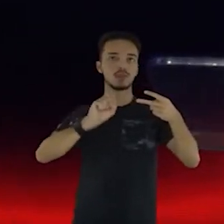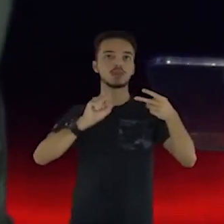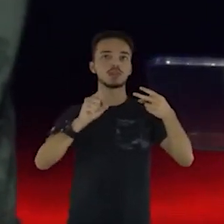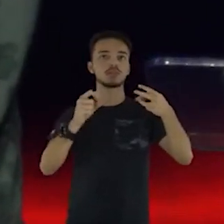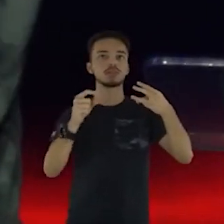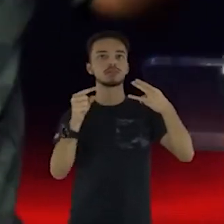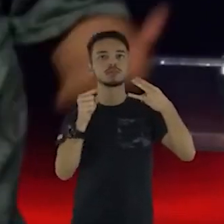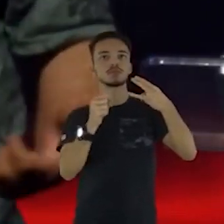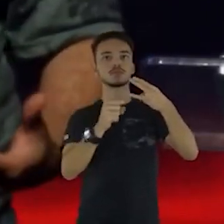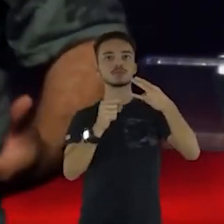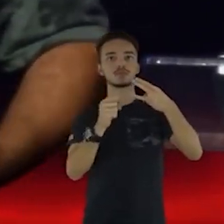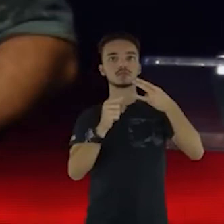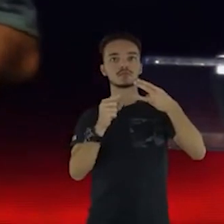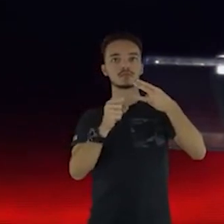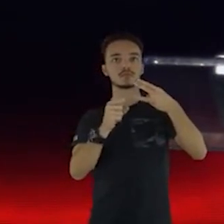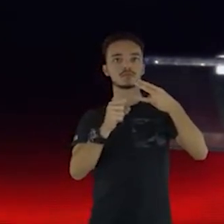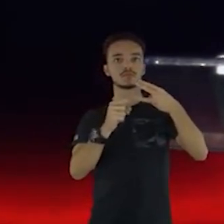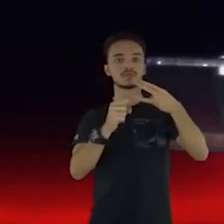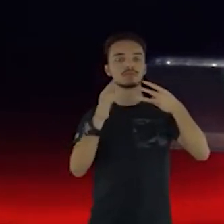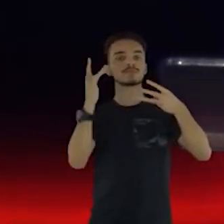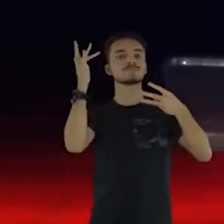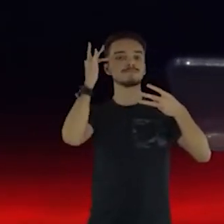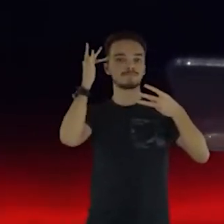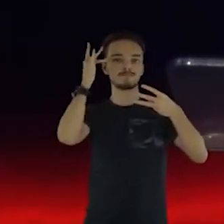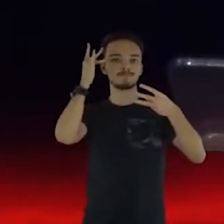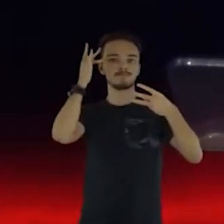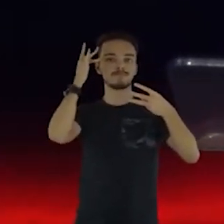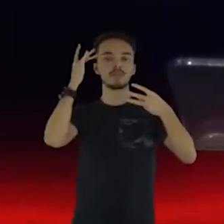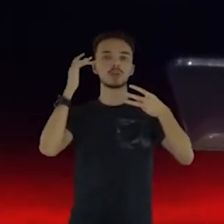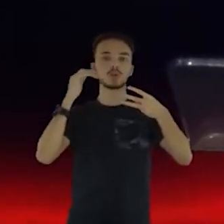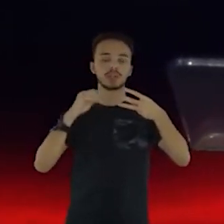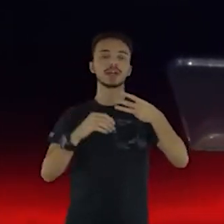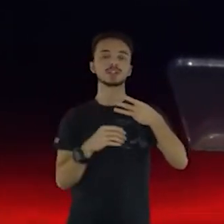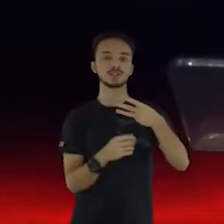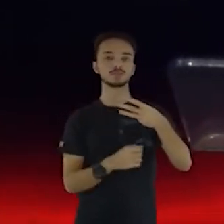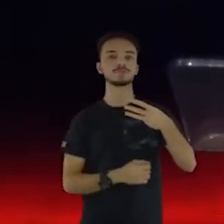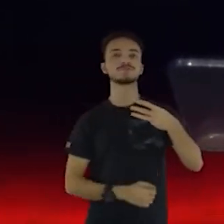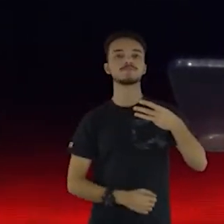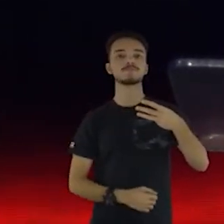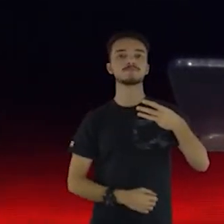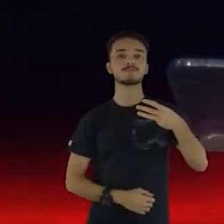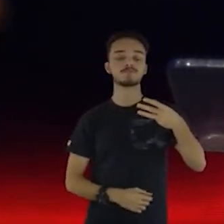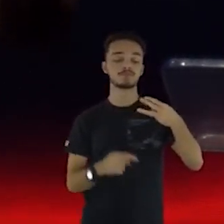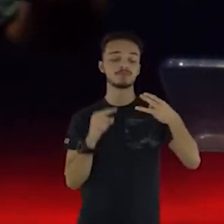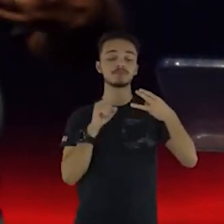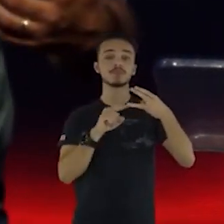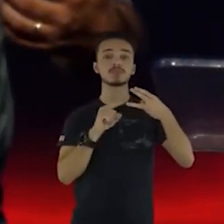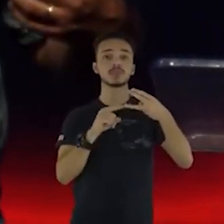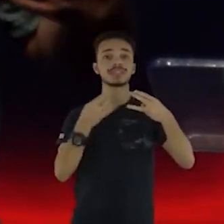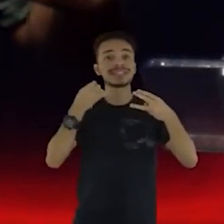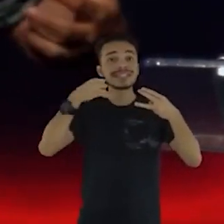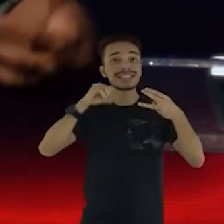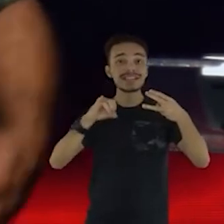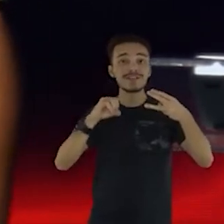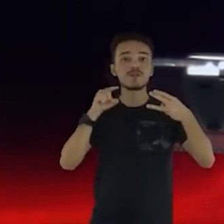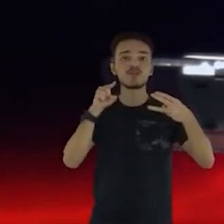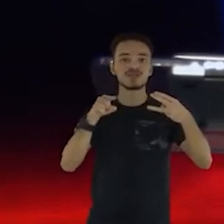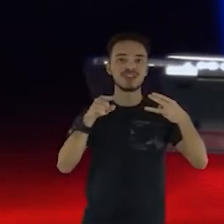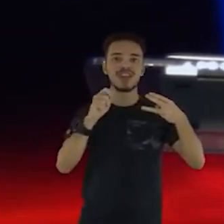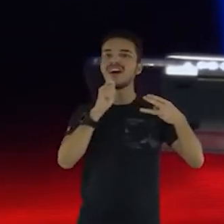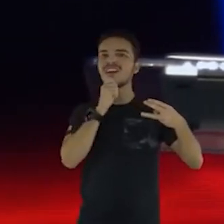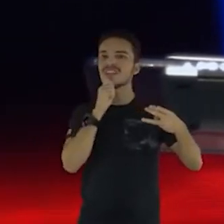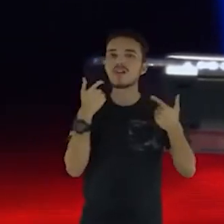vai precisar usar a maturidade. E maturidade, se você não tem, peça a